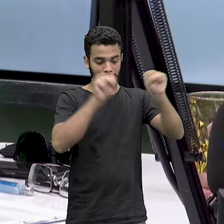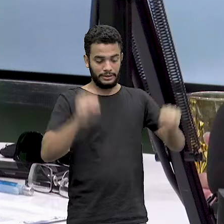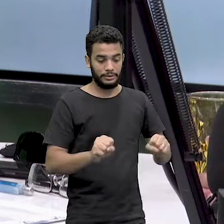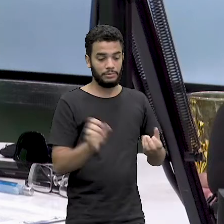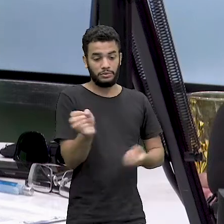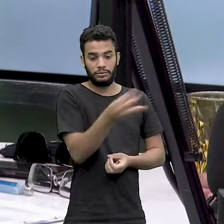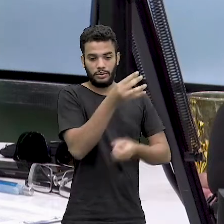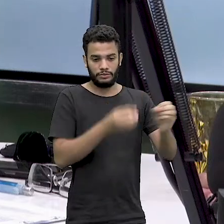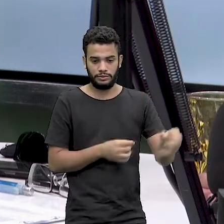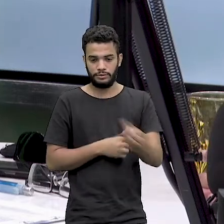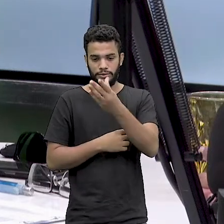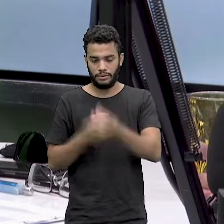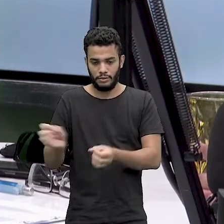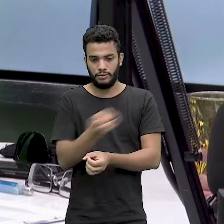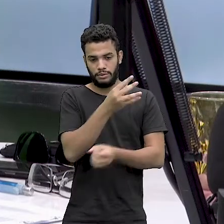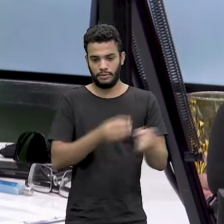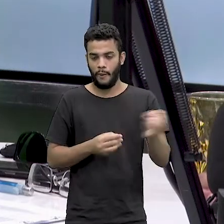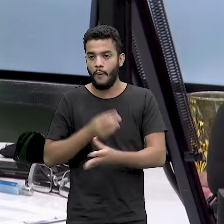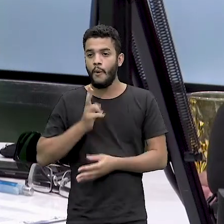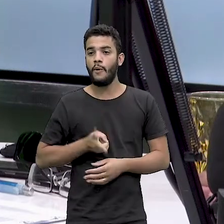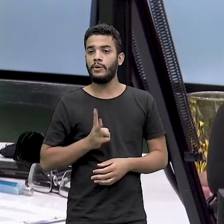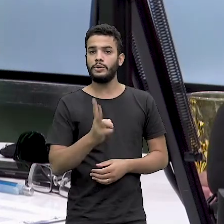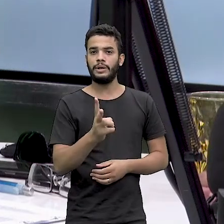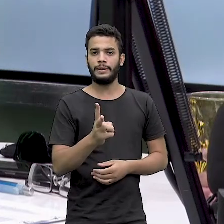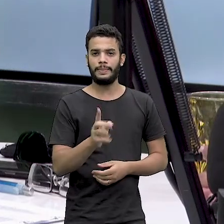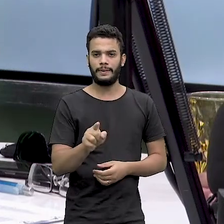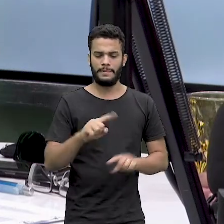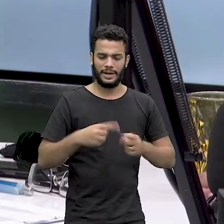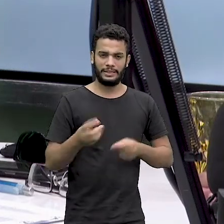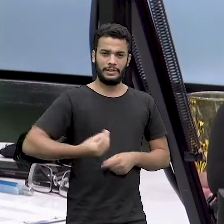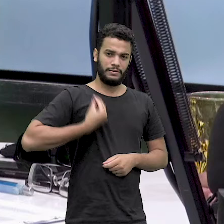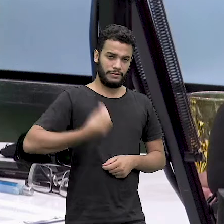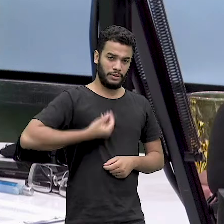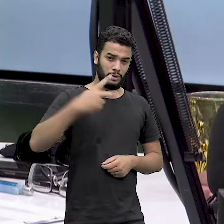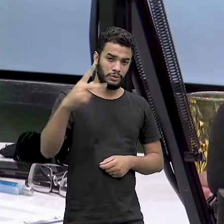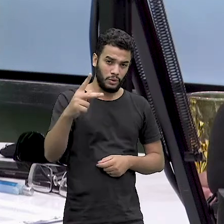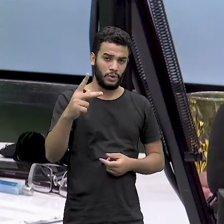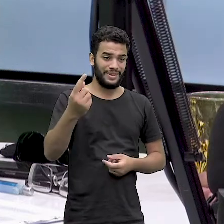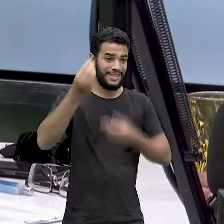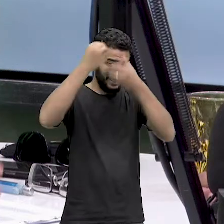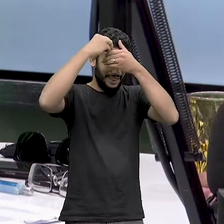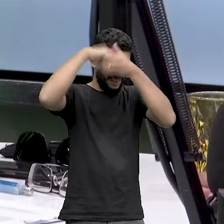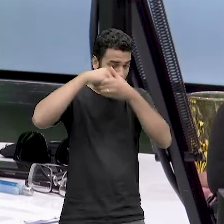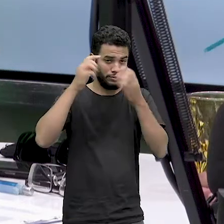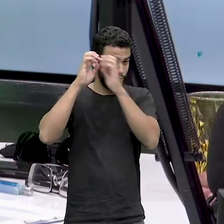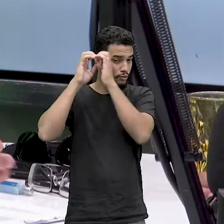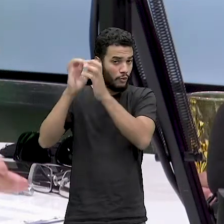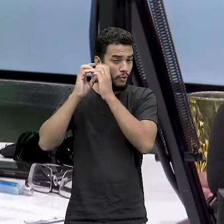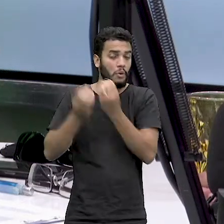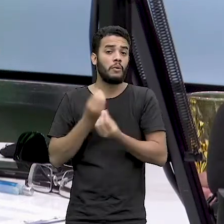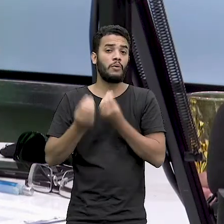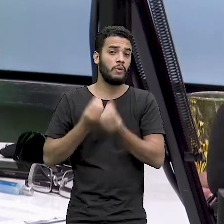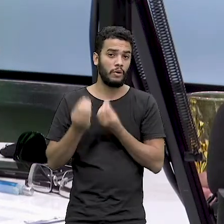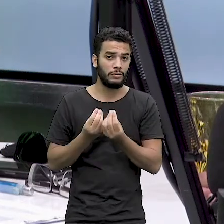Qual que é o meu espaço? Que espaço que eu vou ter, né? Então, vamos estudar tecnologia,